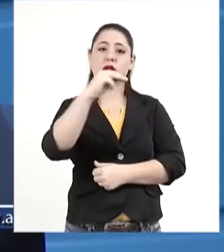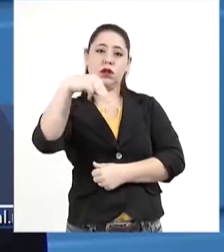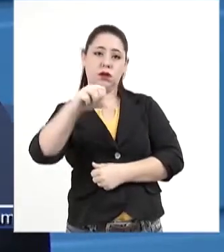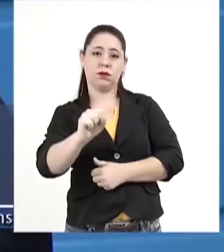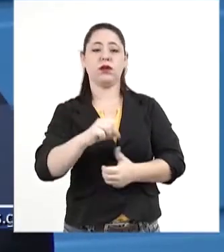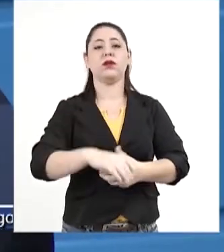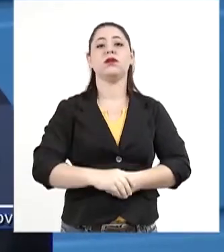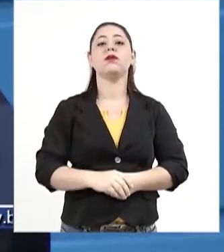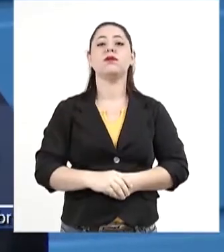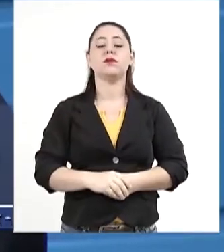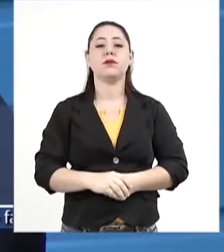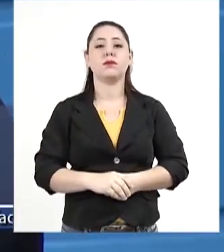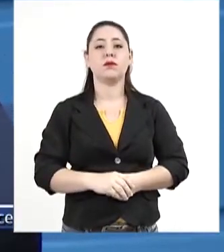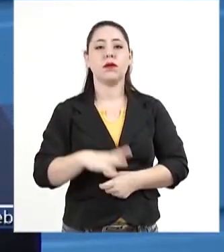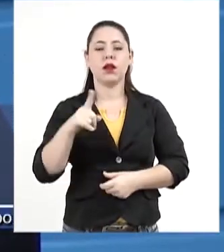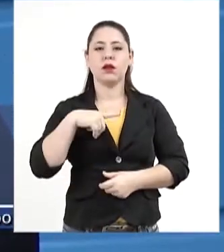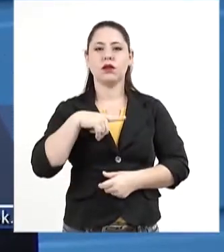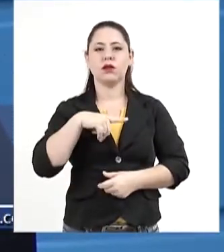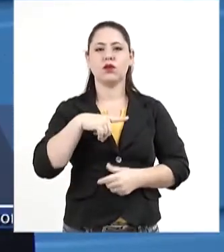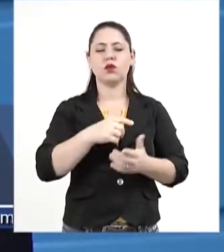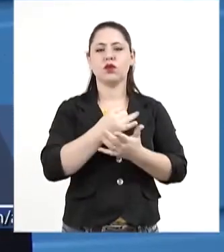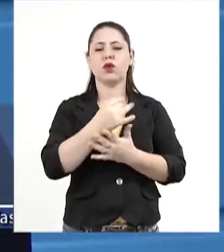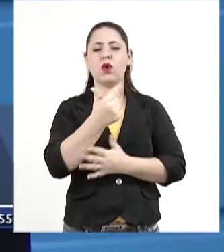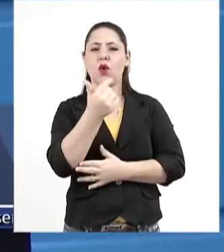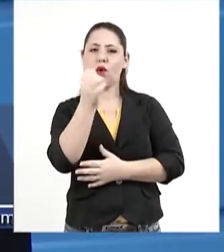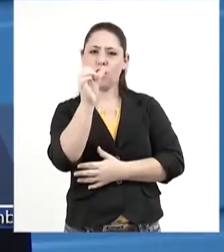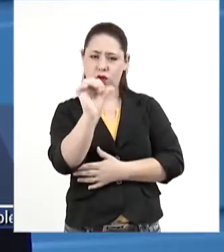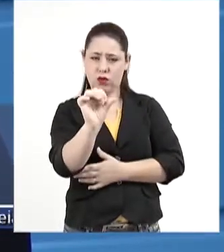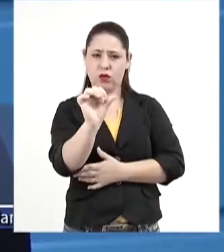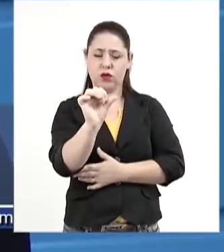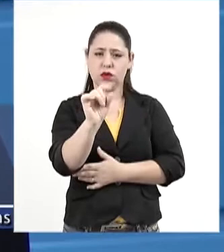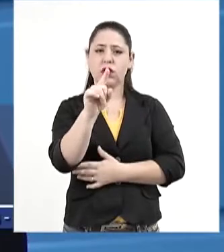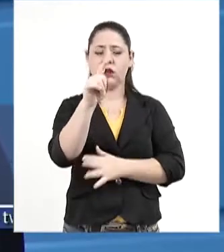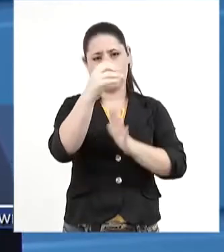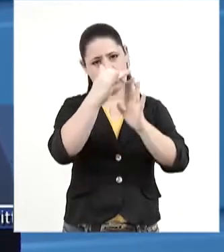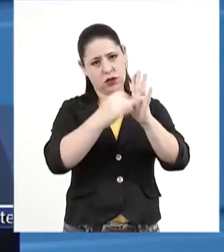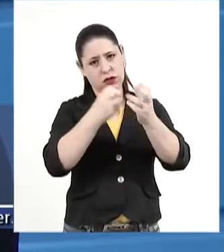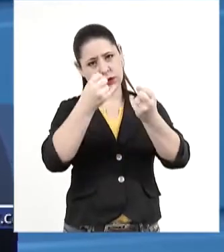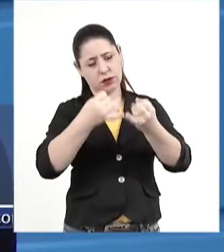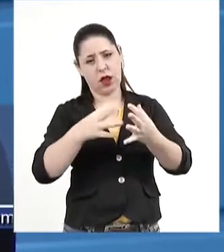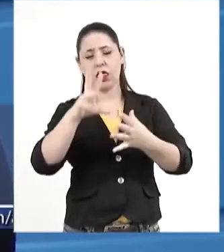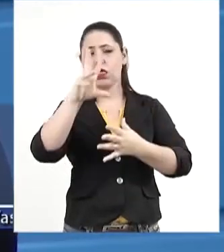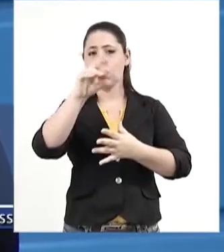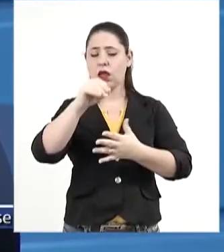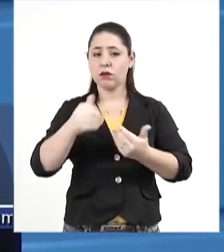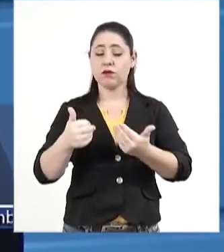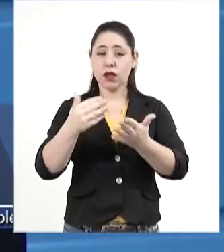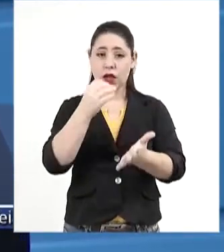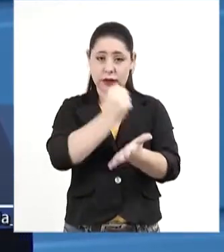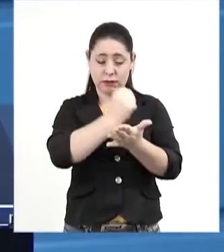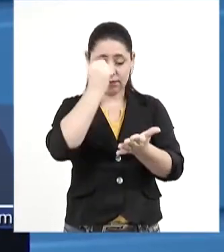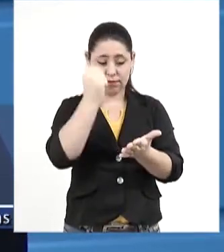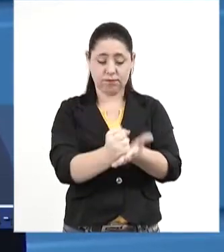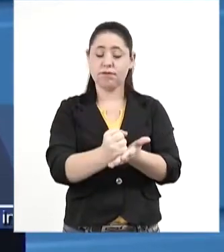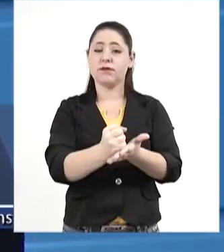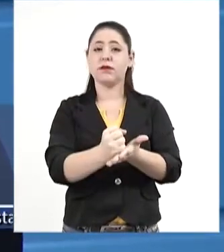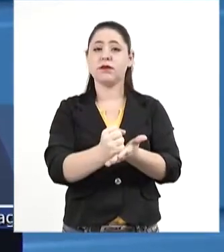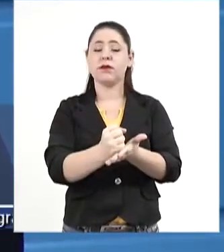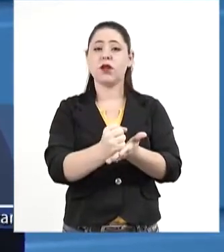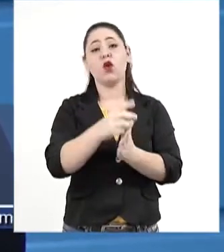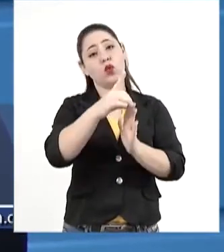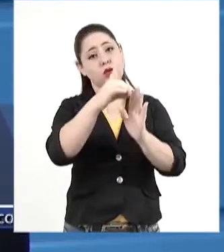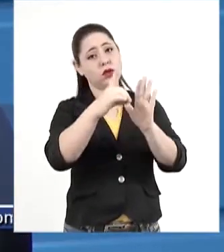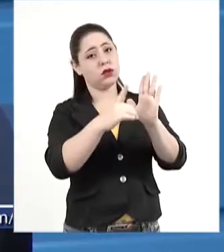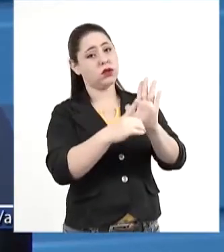pelo decreto número 9.203, de 98, que dispõe sobre o não fornecimento de certidão negativa. Este